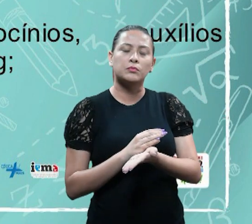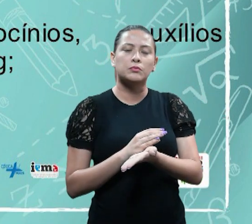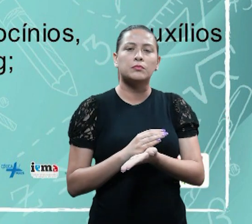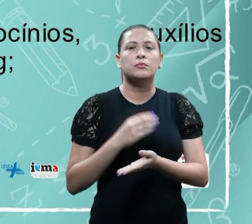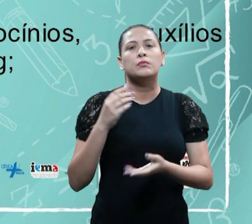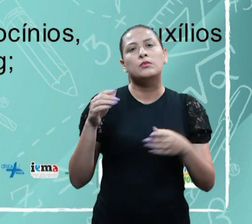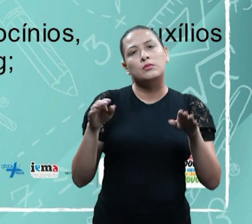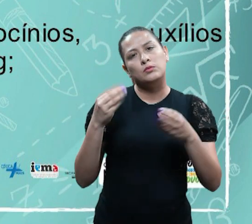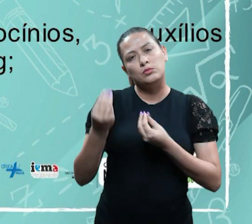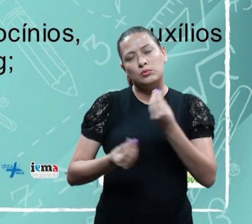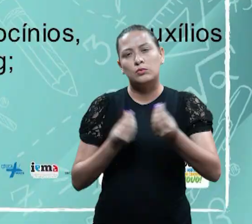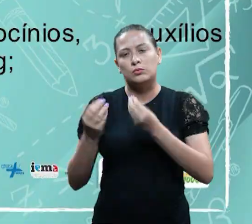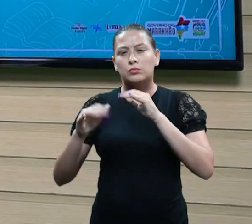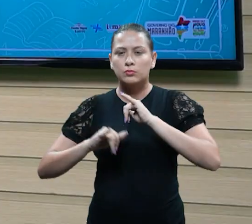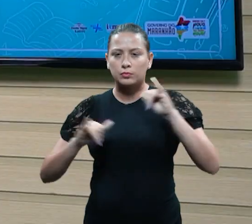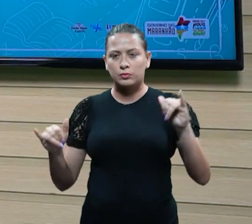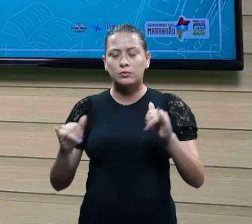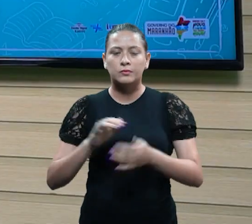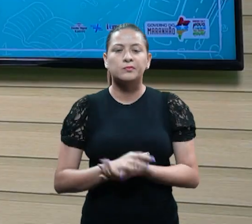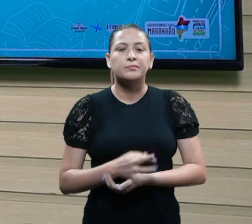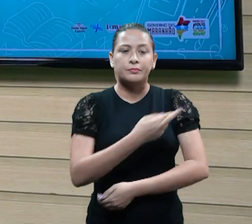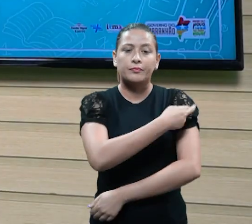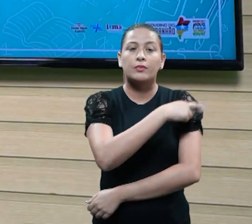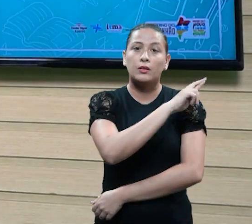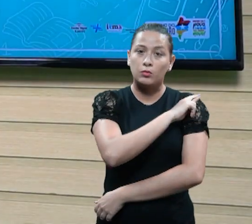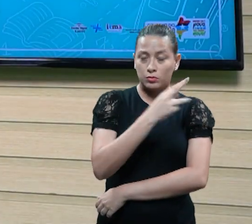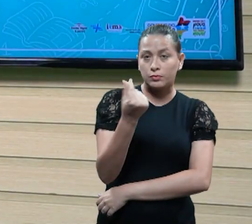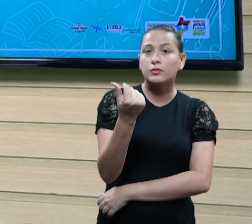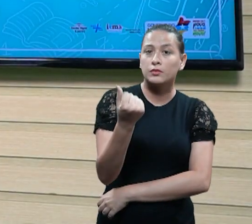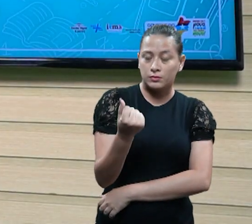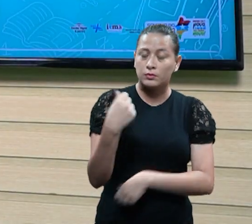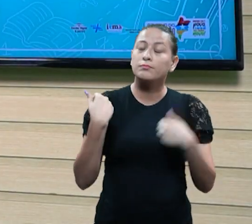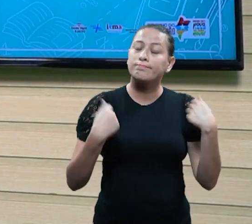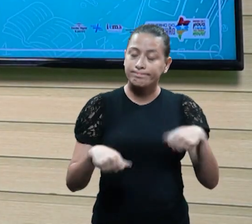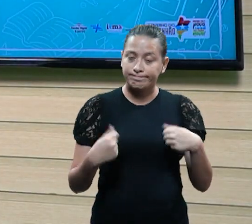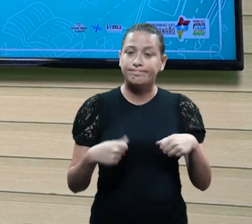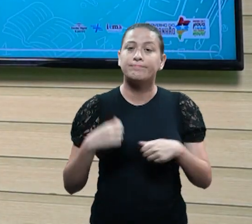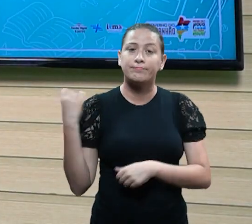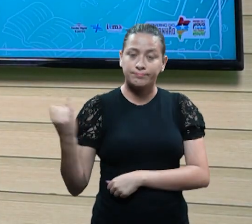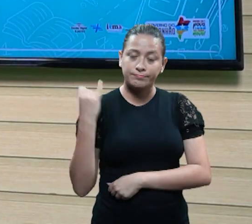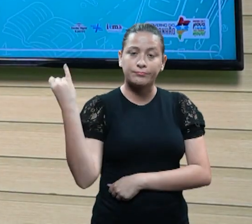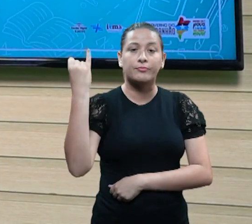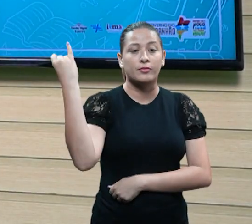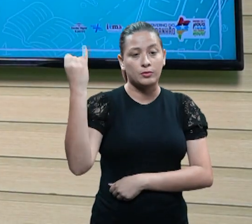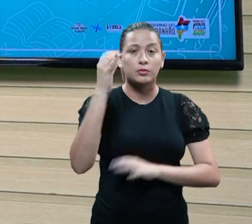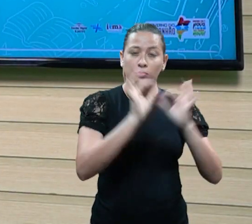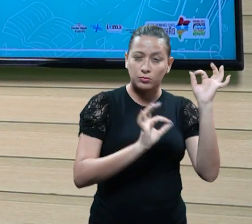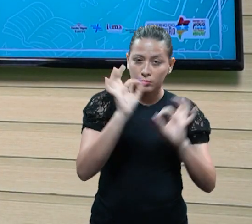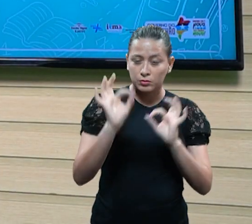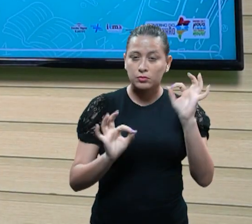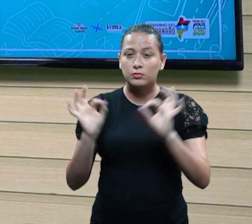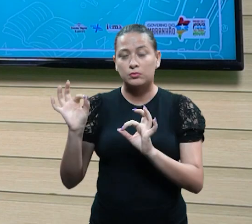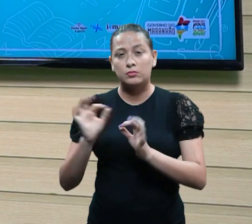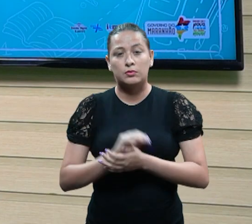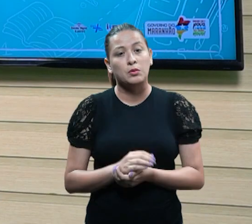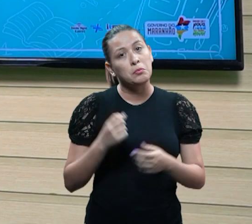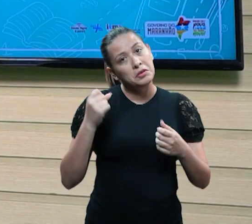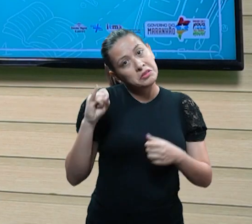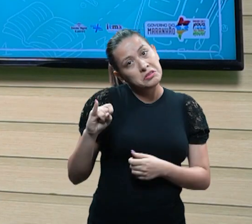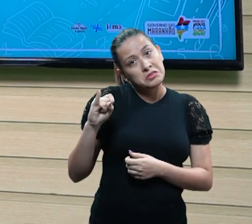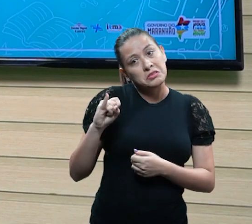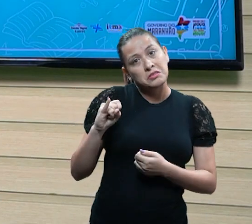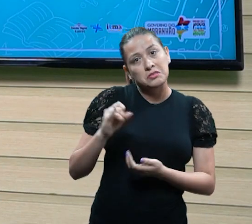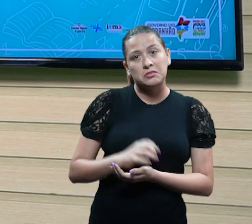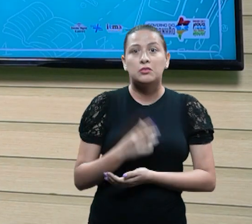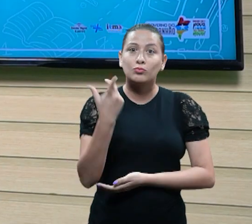como os patrocinadores. Os recursos financeiros são fundamentais para a gente fazer, primeiramente, o nosso roteiro, né, porque sem